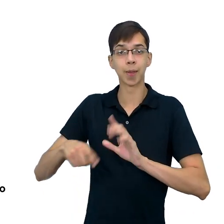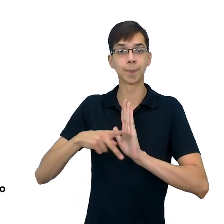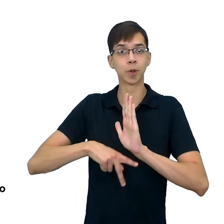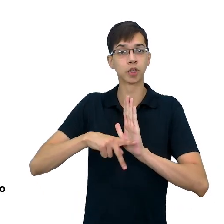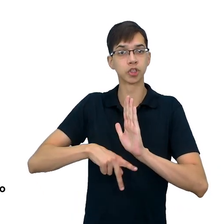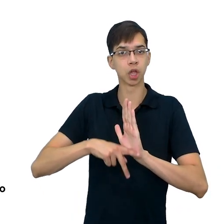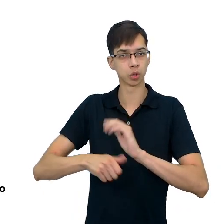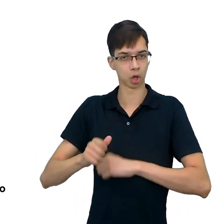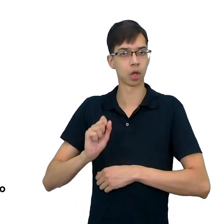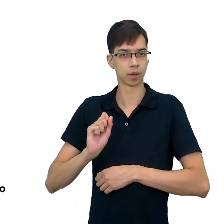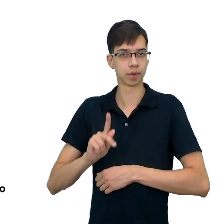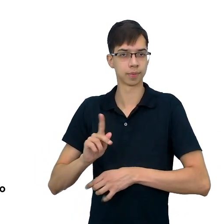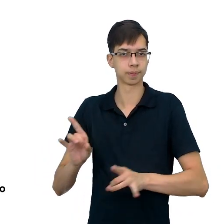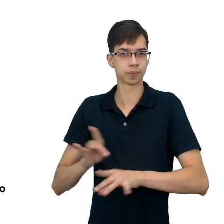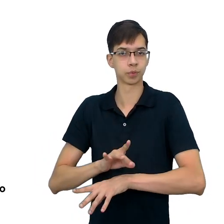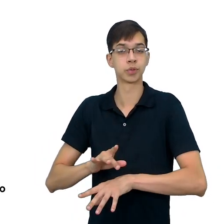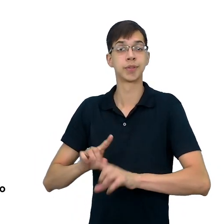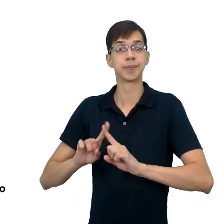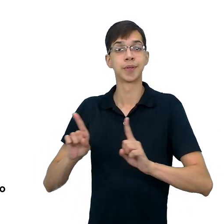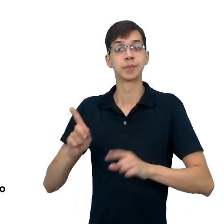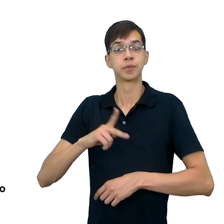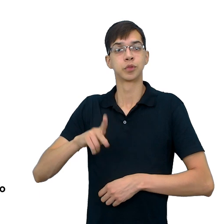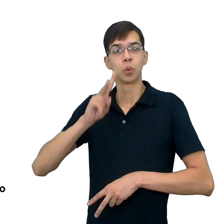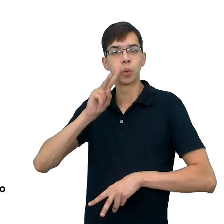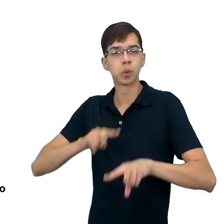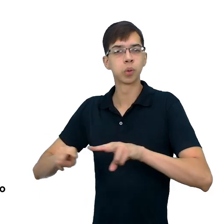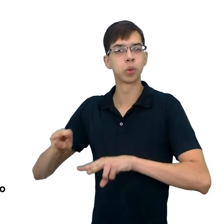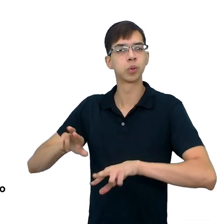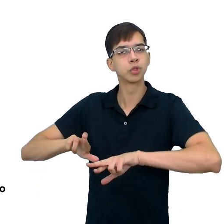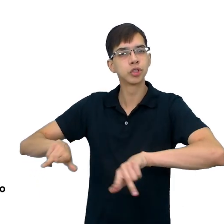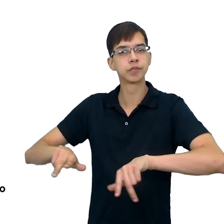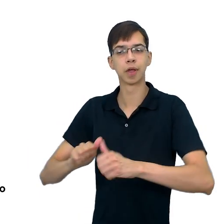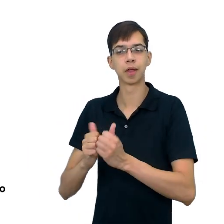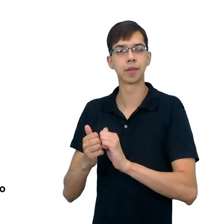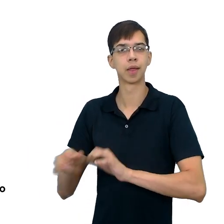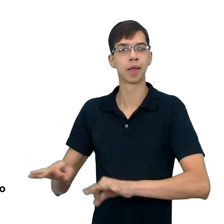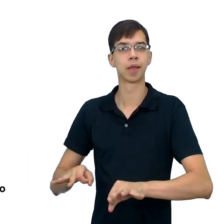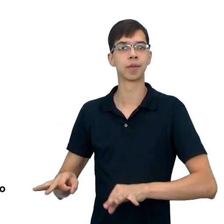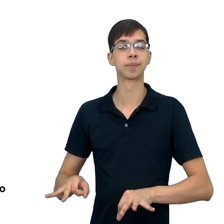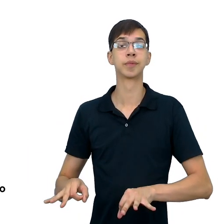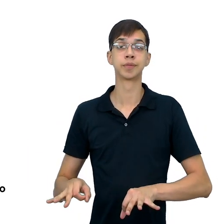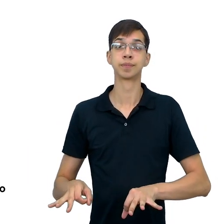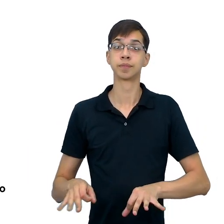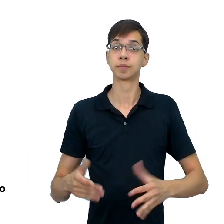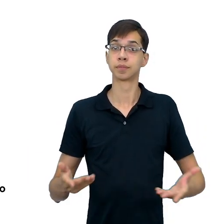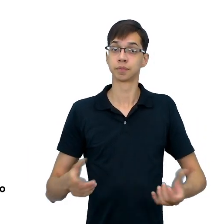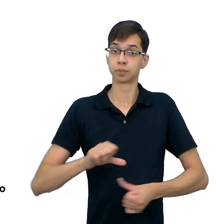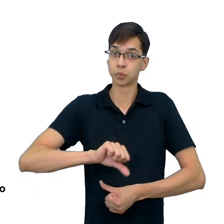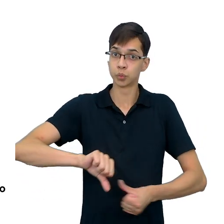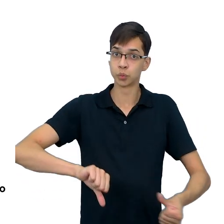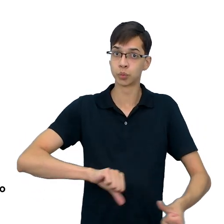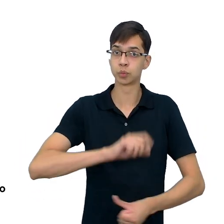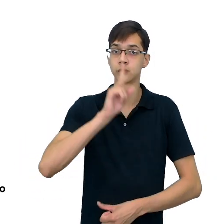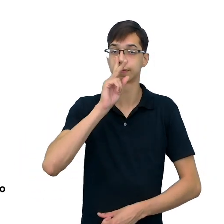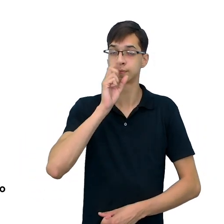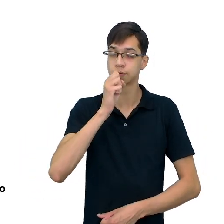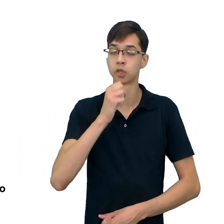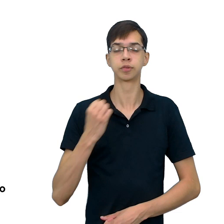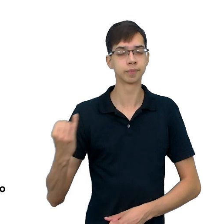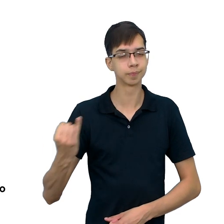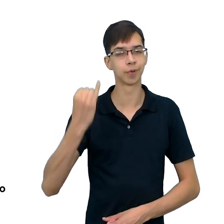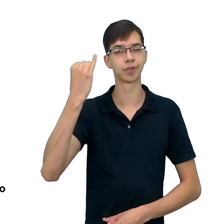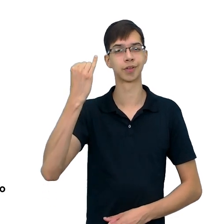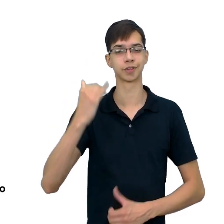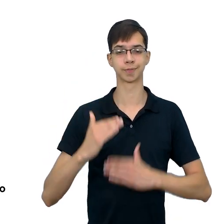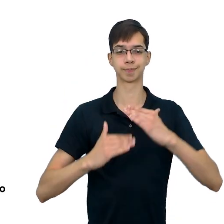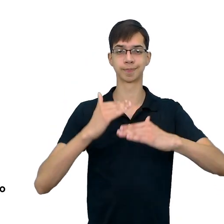aí uma pequena disrupção, né, no modelo atual de ensino, né? E nesse sentido, a sala de aula é um dos principais instrumentos com